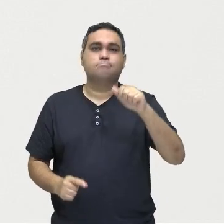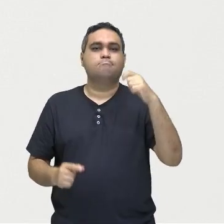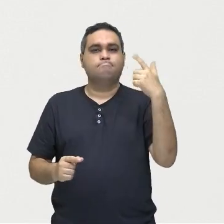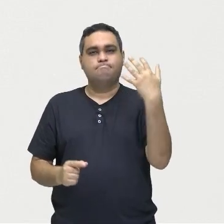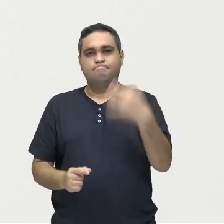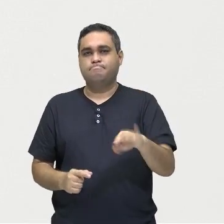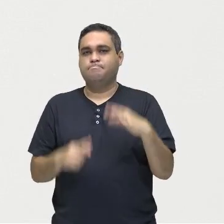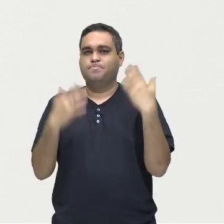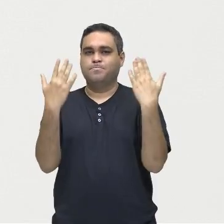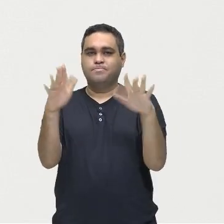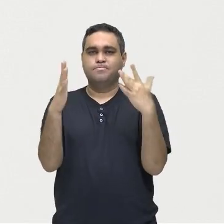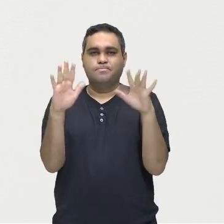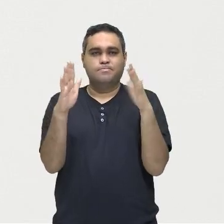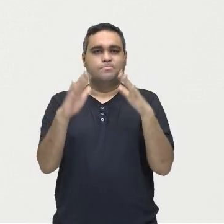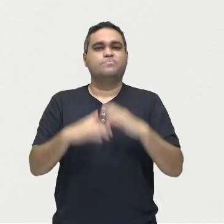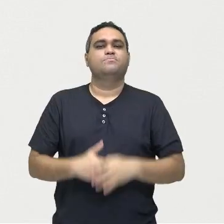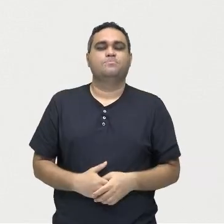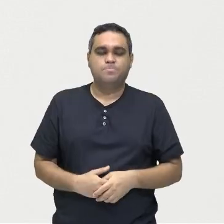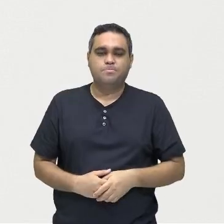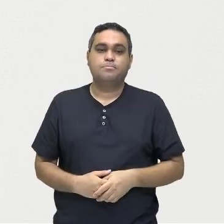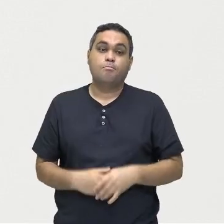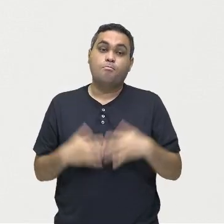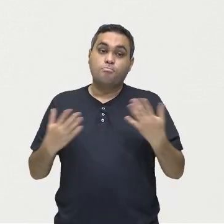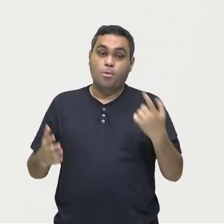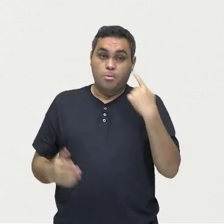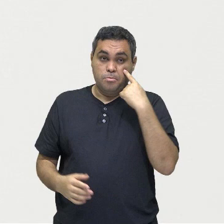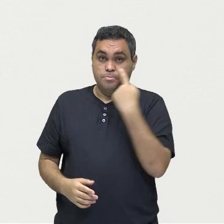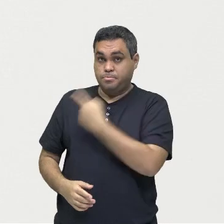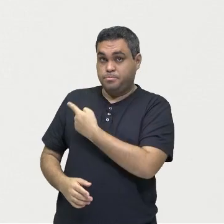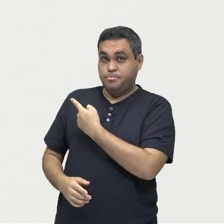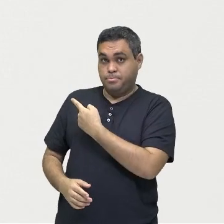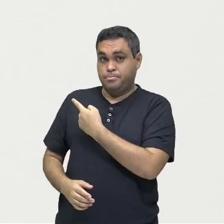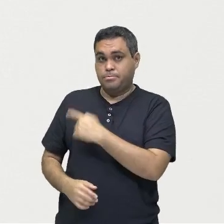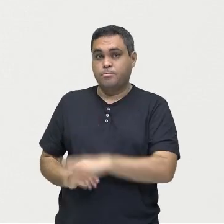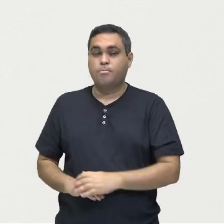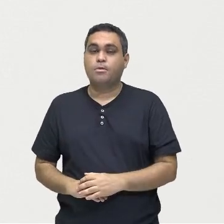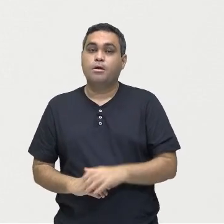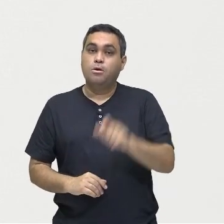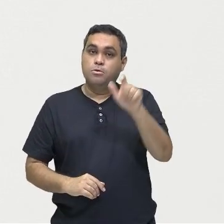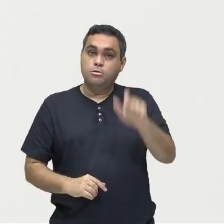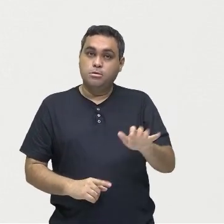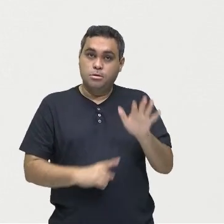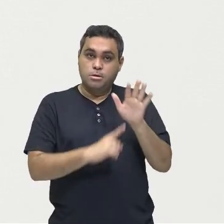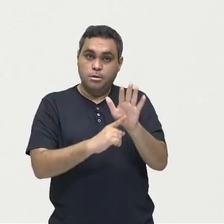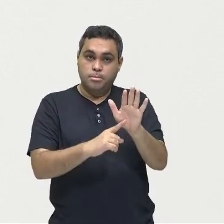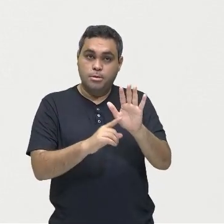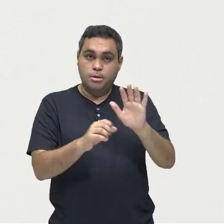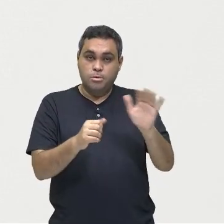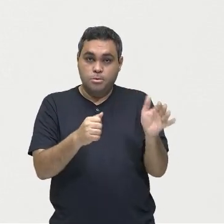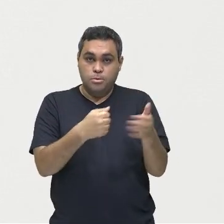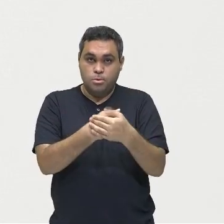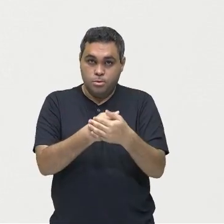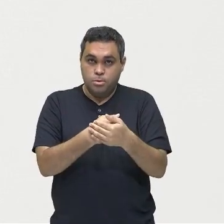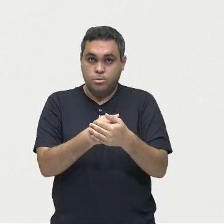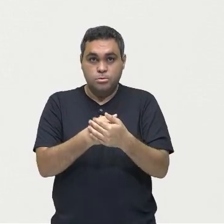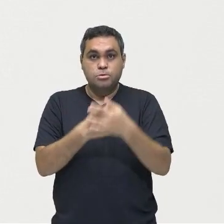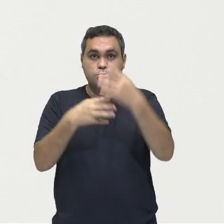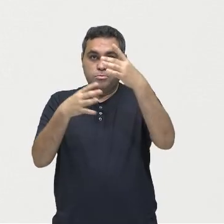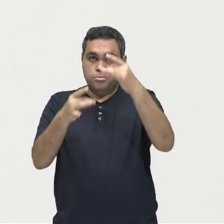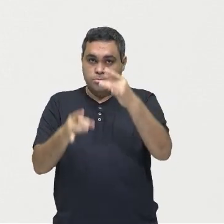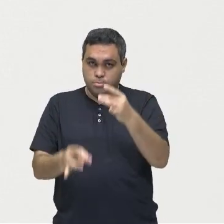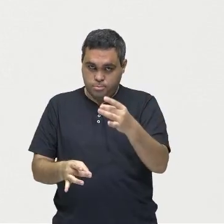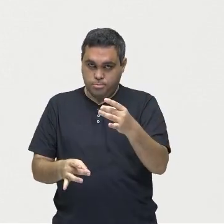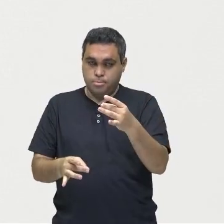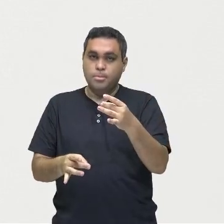né? Então, temos aí a letra A, sujeitos determinados ocultos, e pela desinência